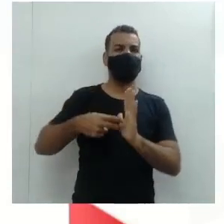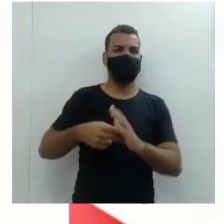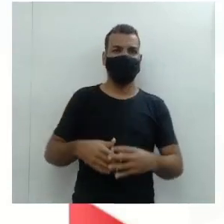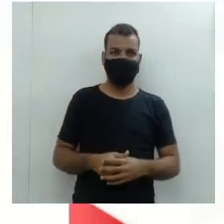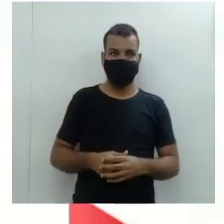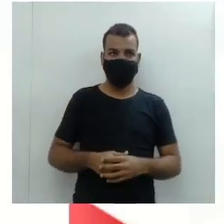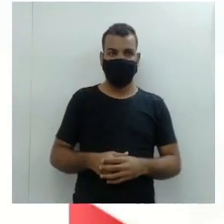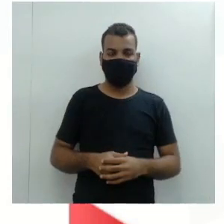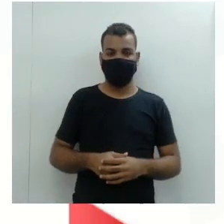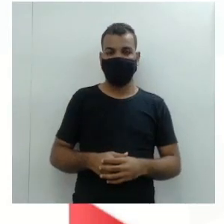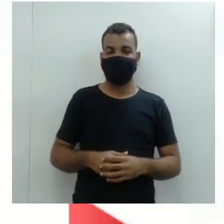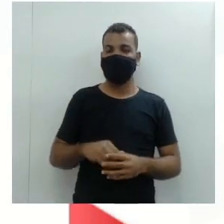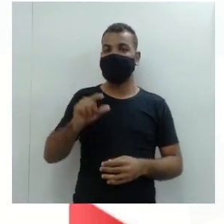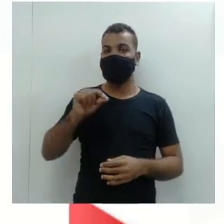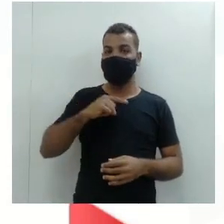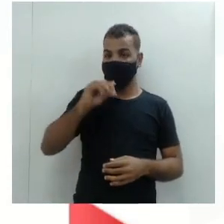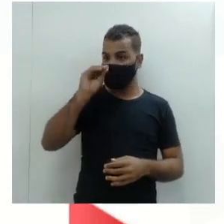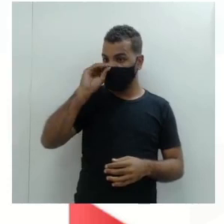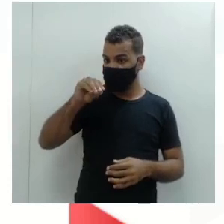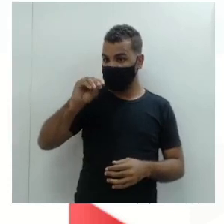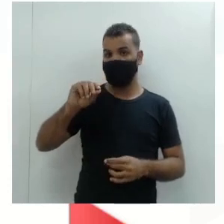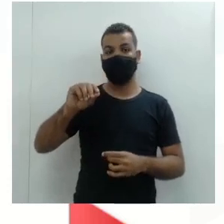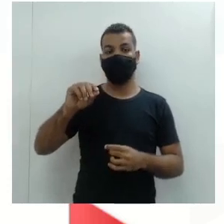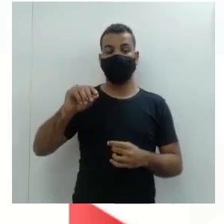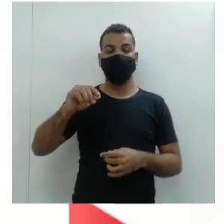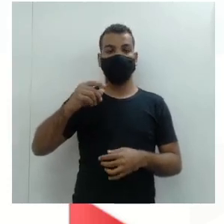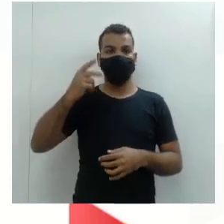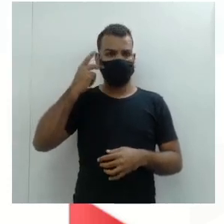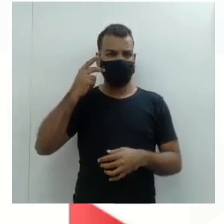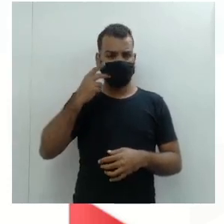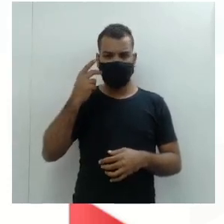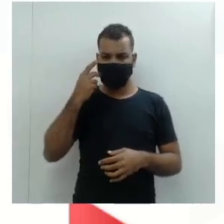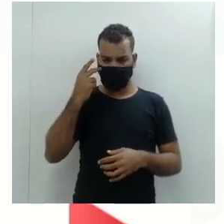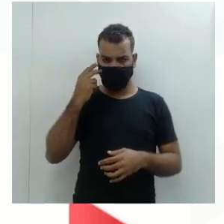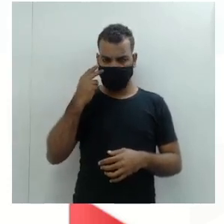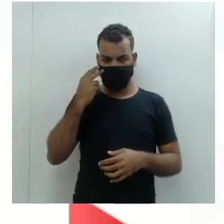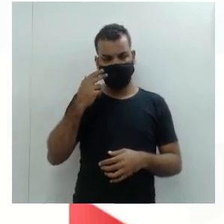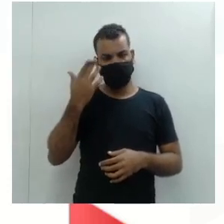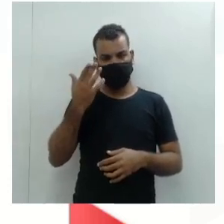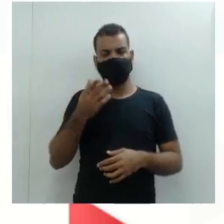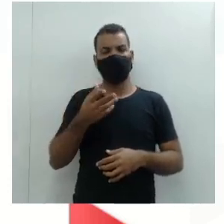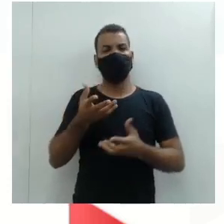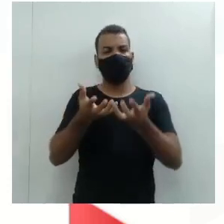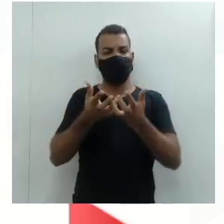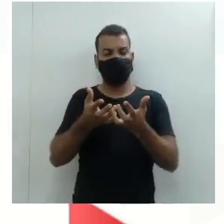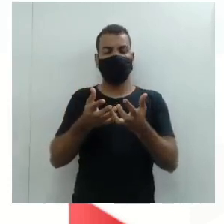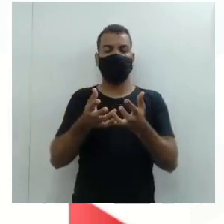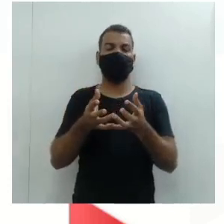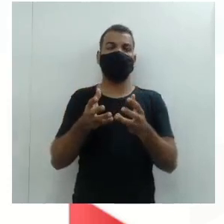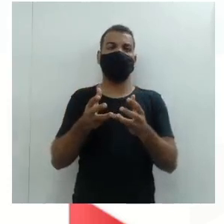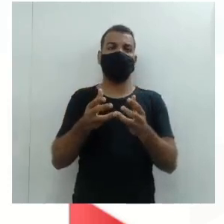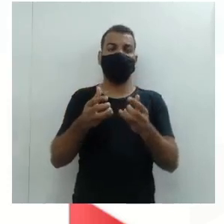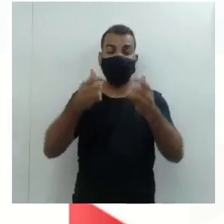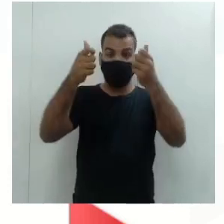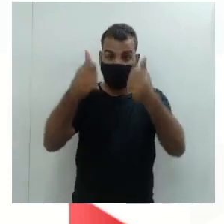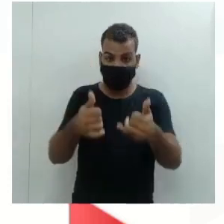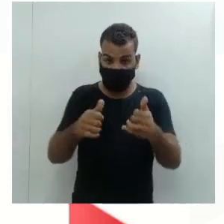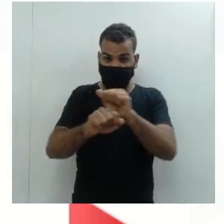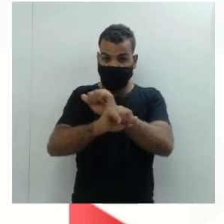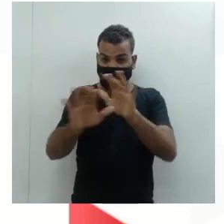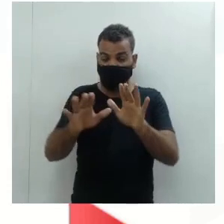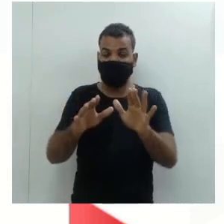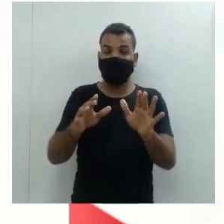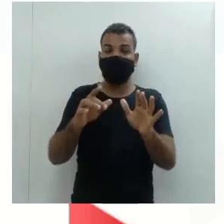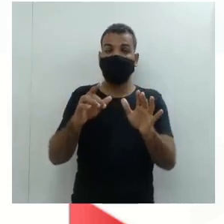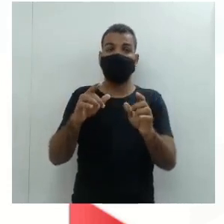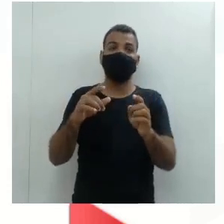desdém, desprezo, ao que é comum e convencional, e procura fixar exclusivamente os